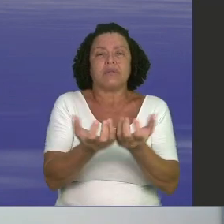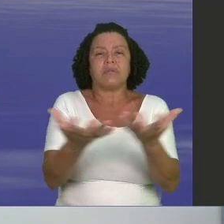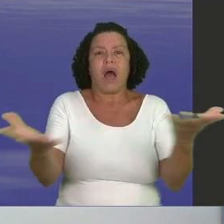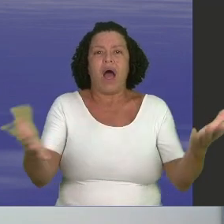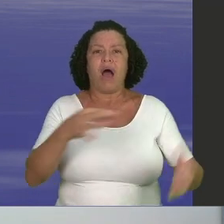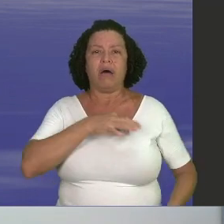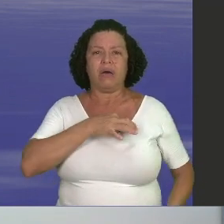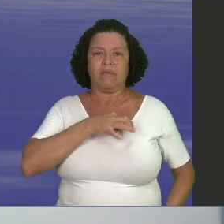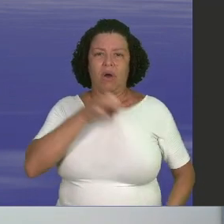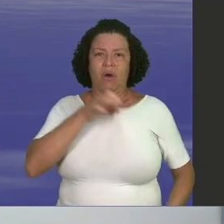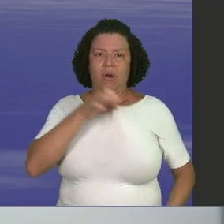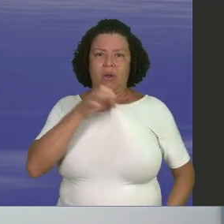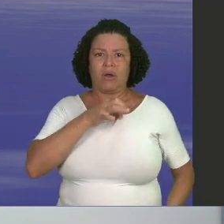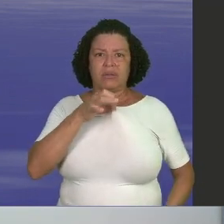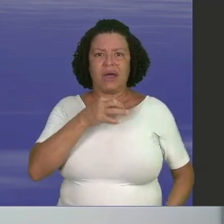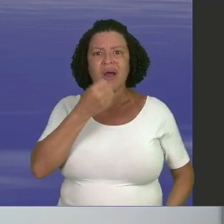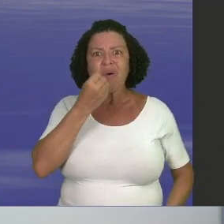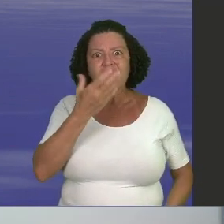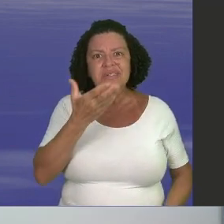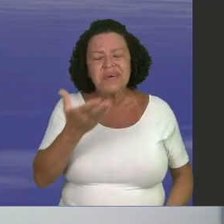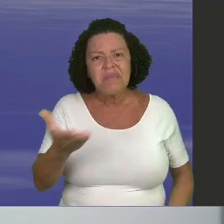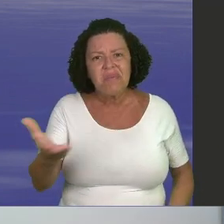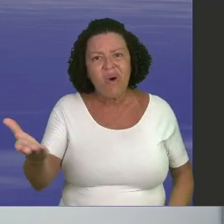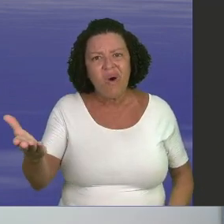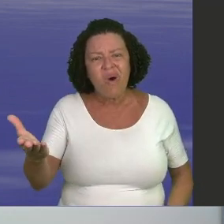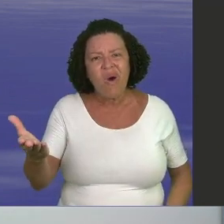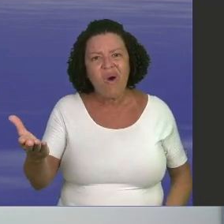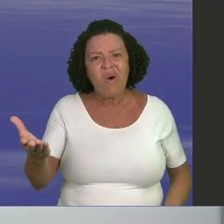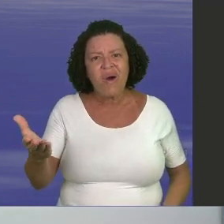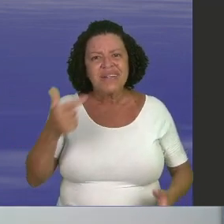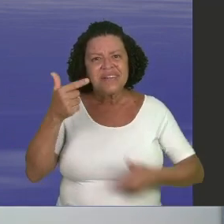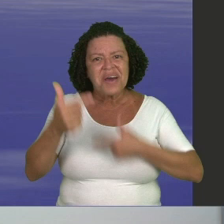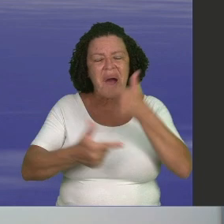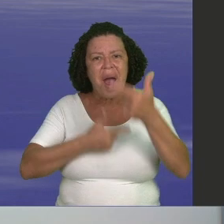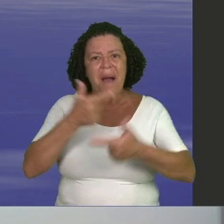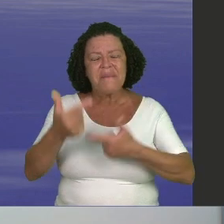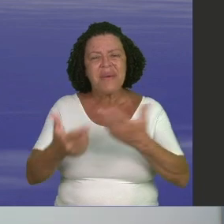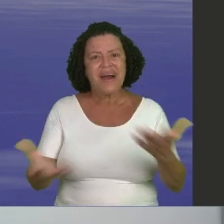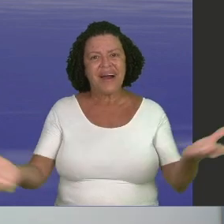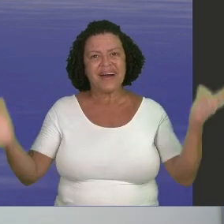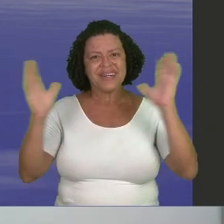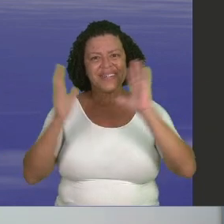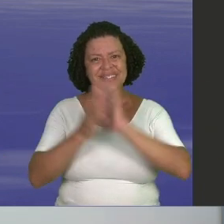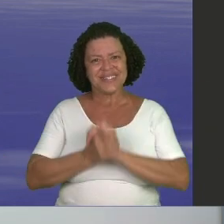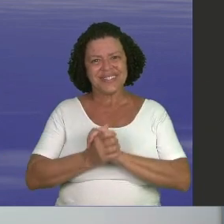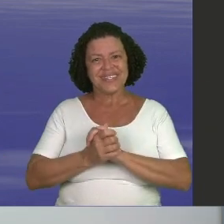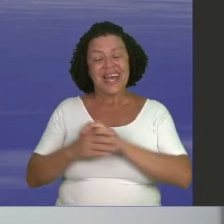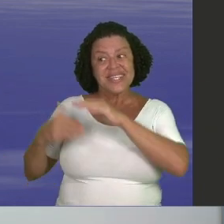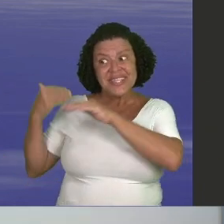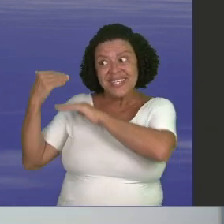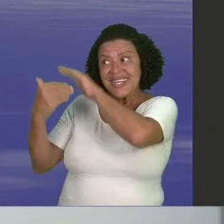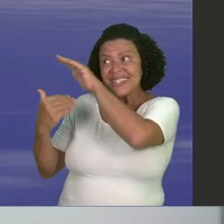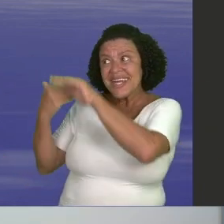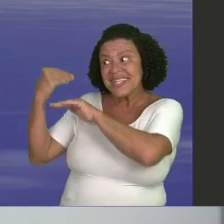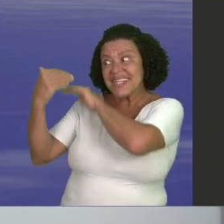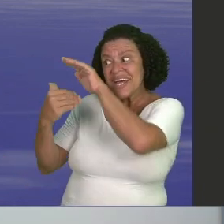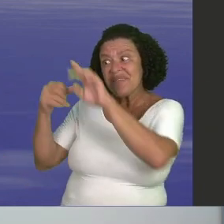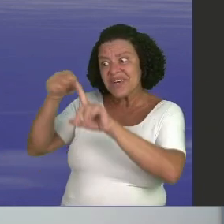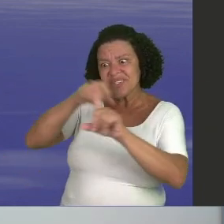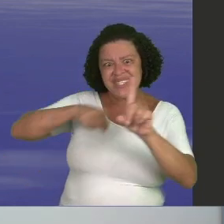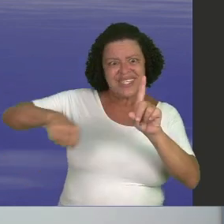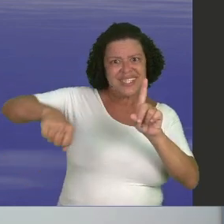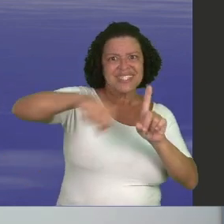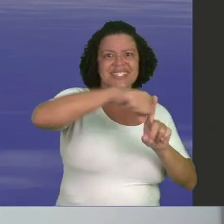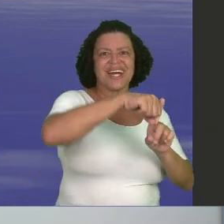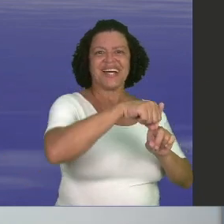voluntários. Olha que coisa boa! Quantos empregos geram? Quanto desenvolvimento para a sociedade está